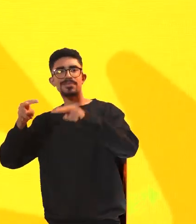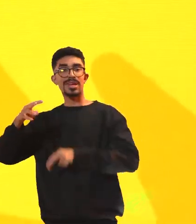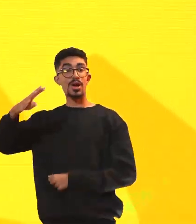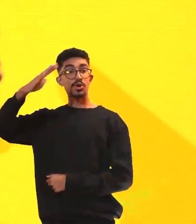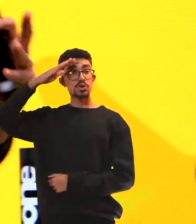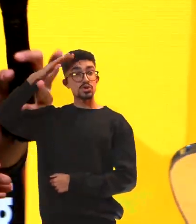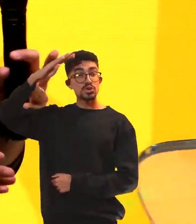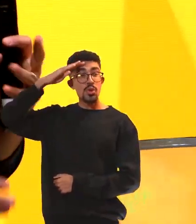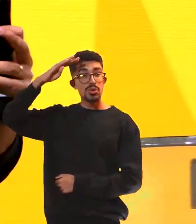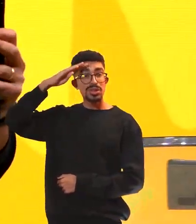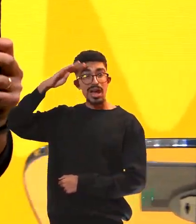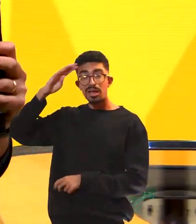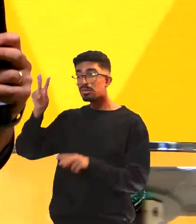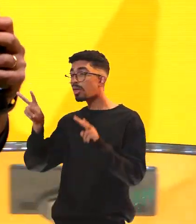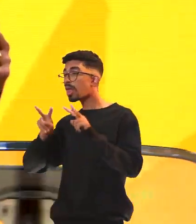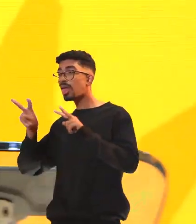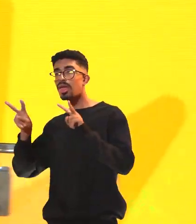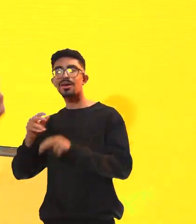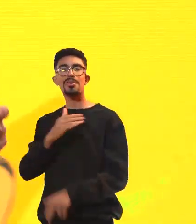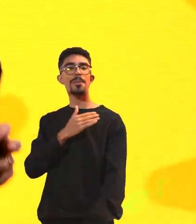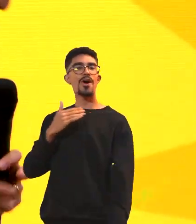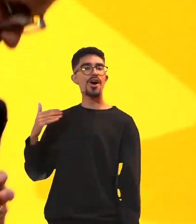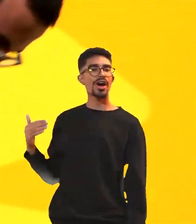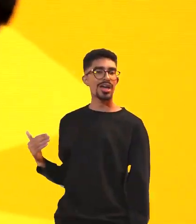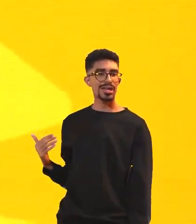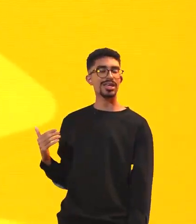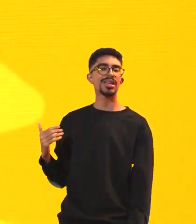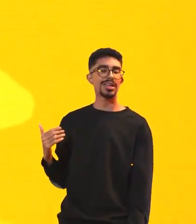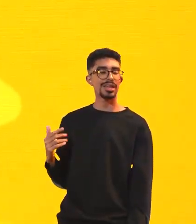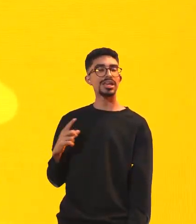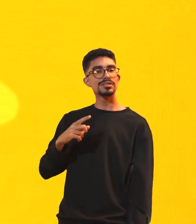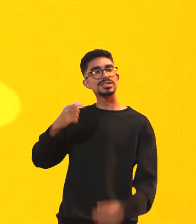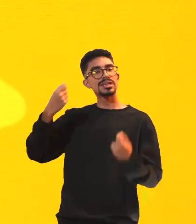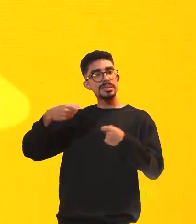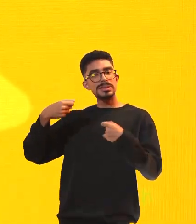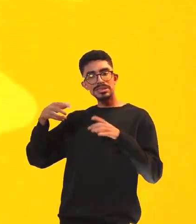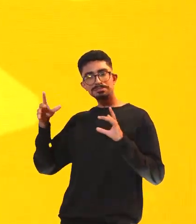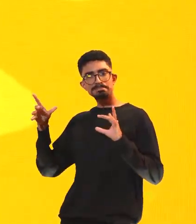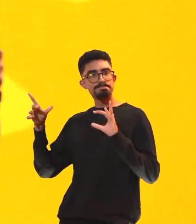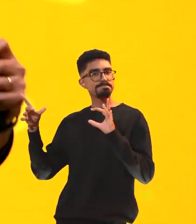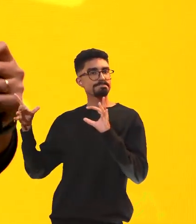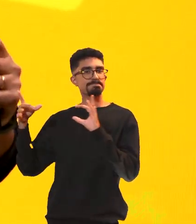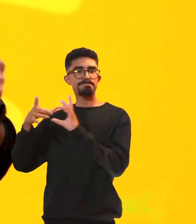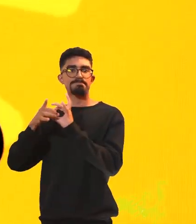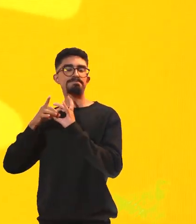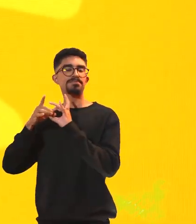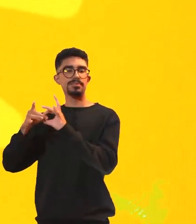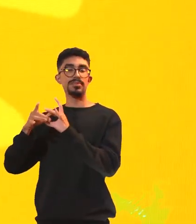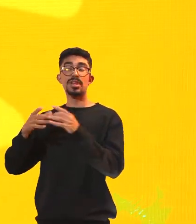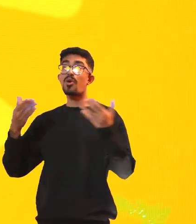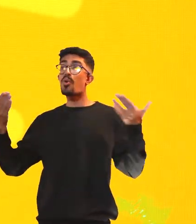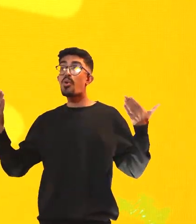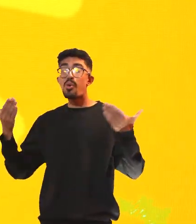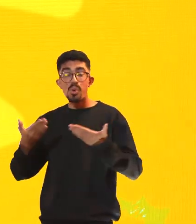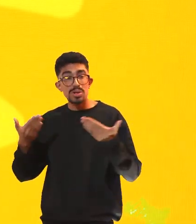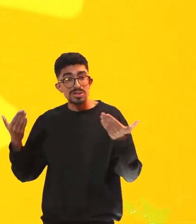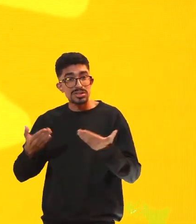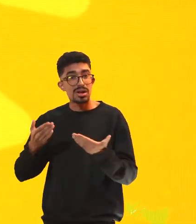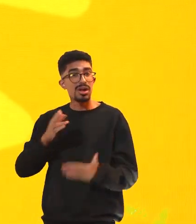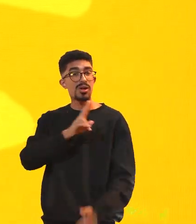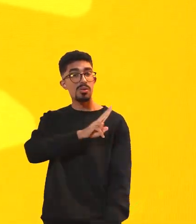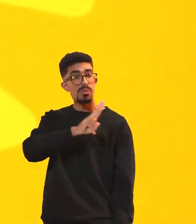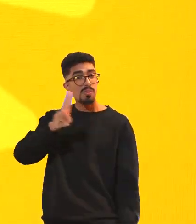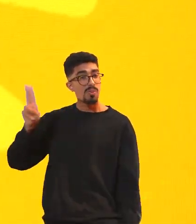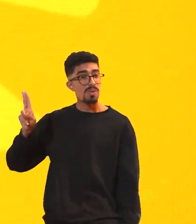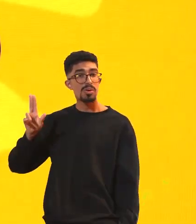na trincheira é abatido. Você precisa estar conectado, cara. E hoje, em nome de Jesus,